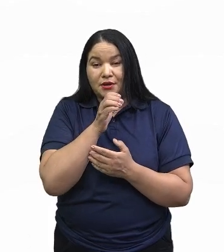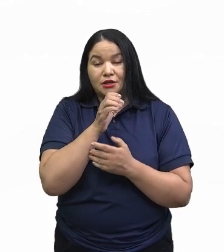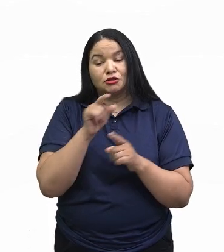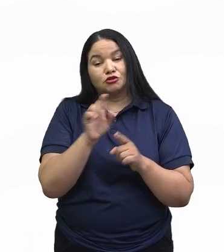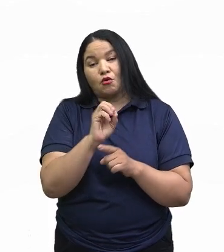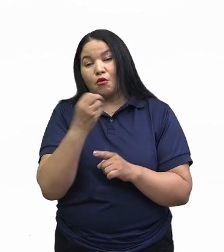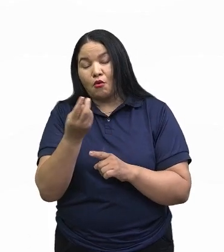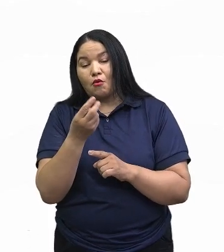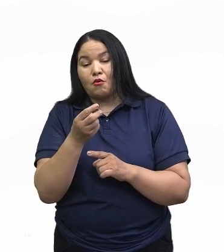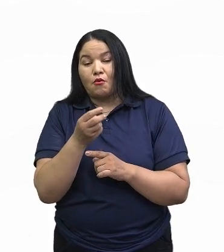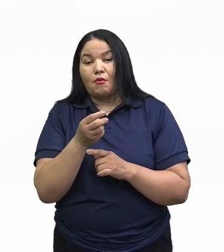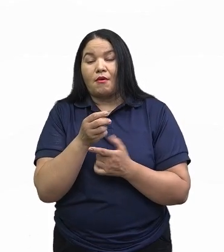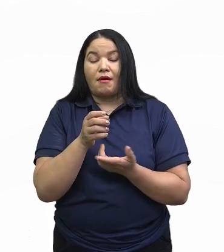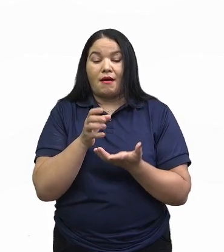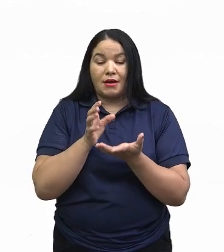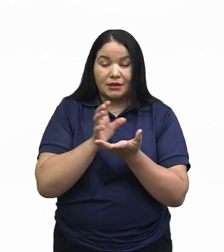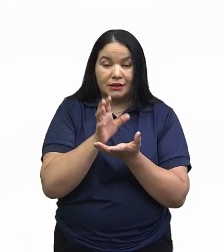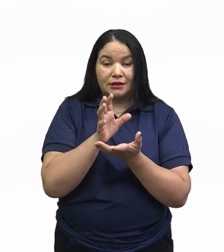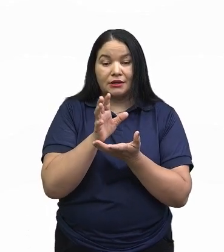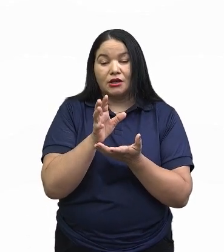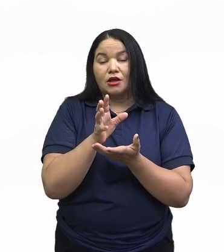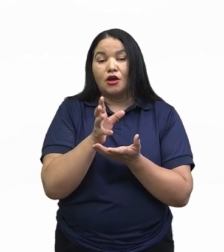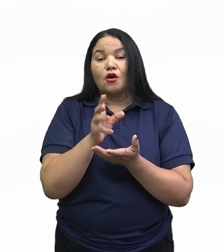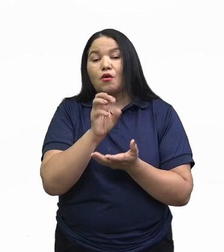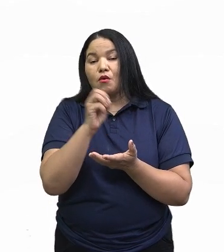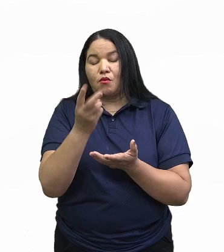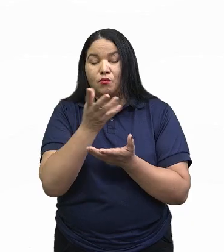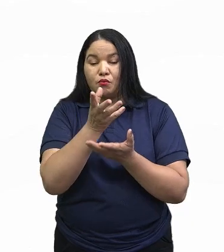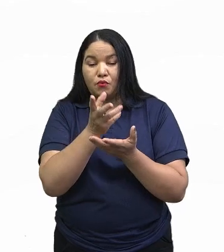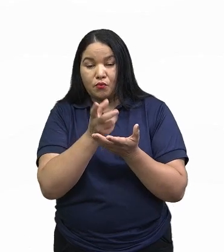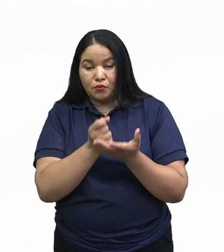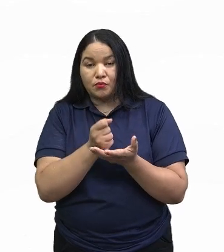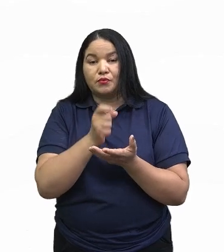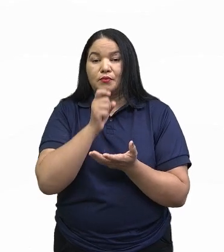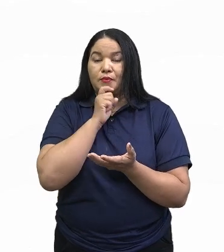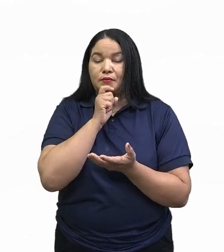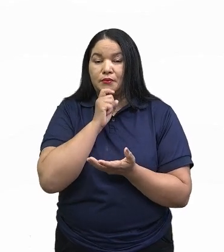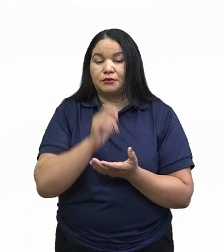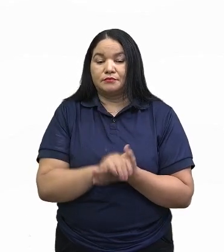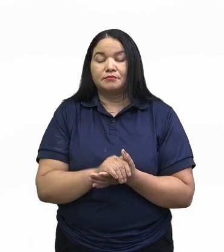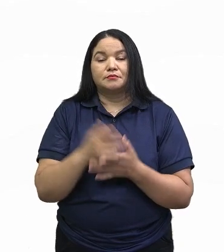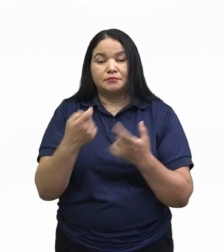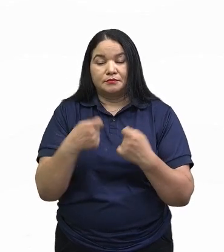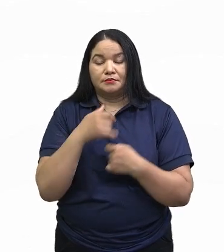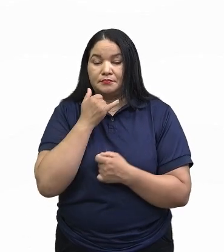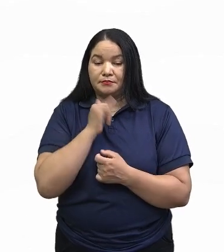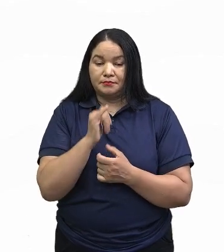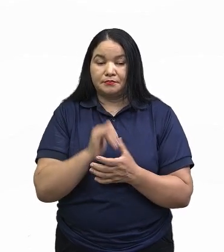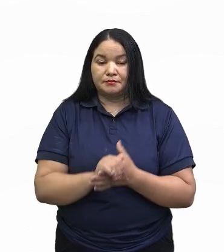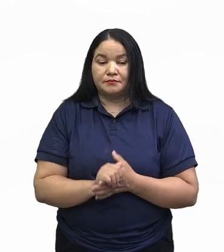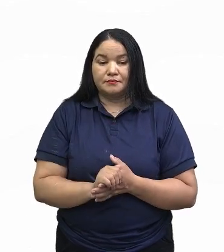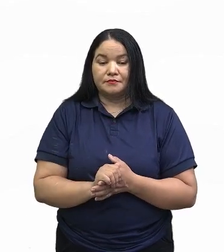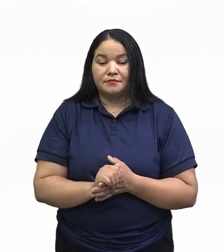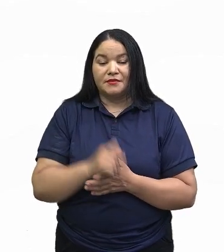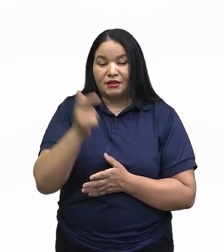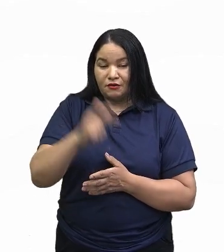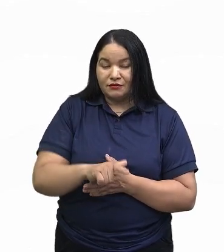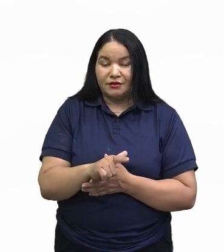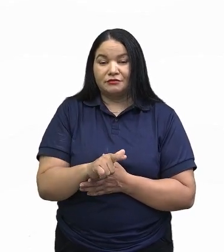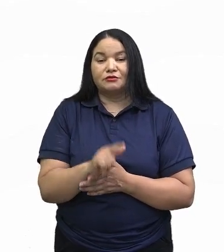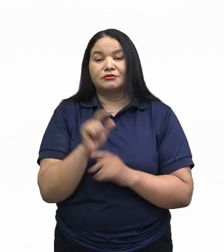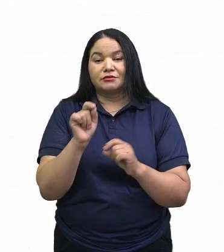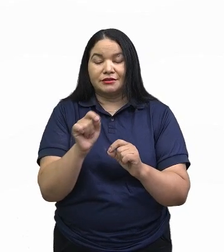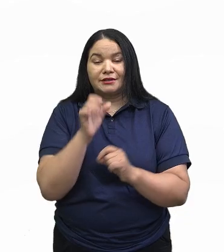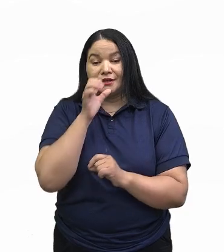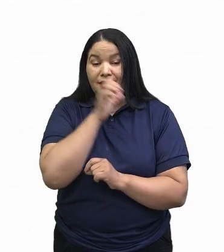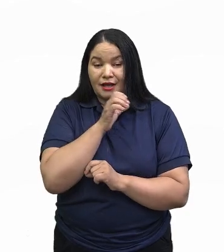água, né? Para aquecer, para resfriar, a gente precisa de muita energia. Bem, voltando a falar do calor